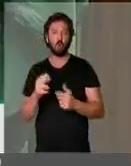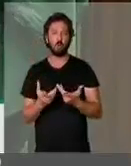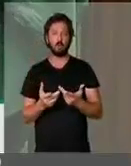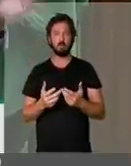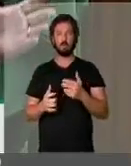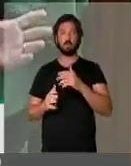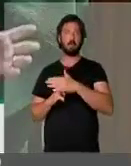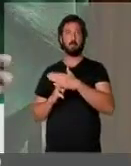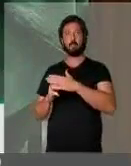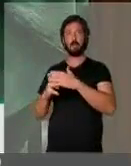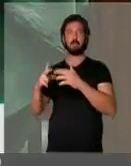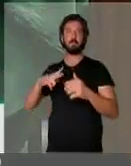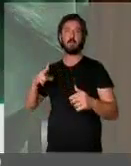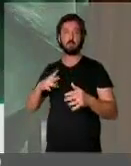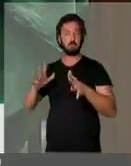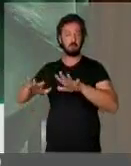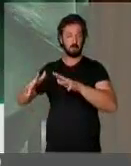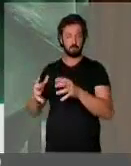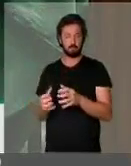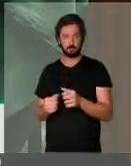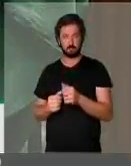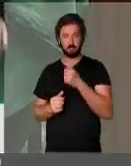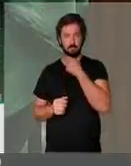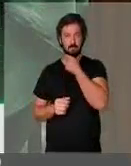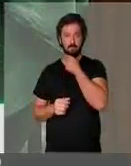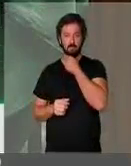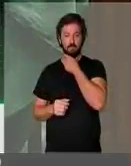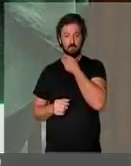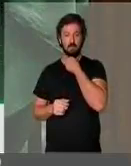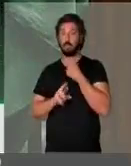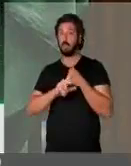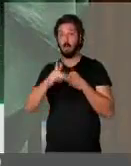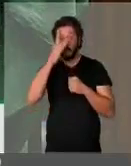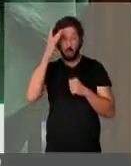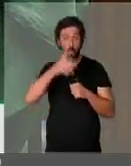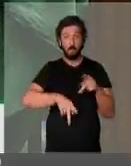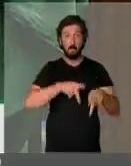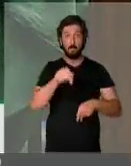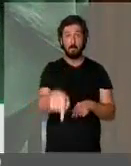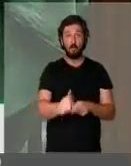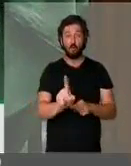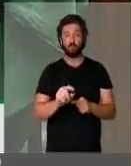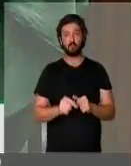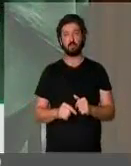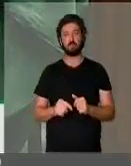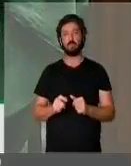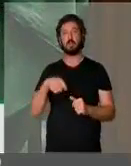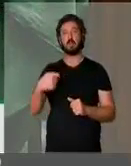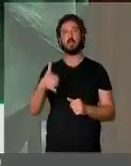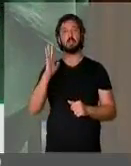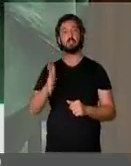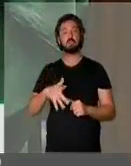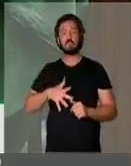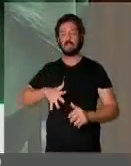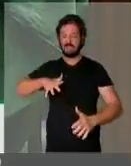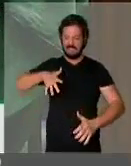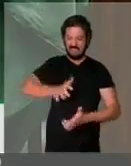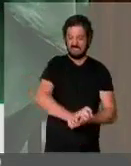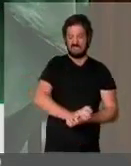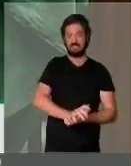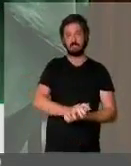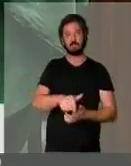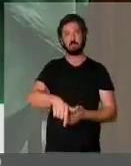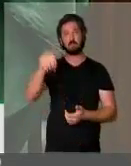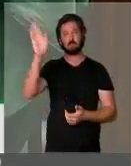e setores da sociedade, e não o trabalhador, não o mais pobre, não aquele que já está sendo achatado no nosso